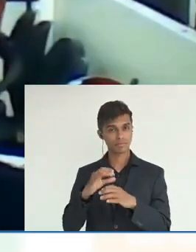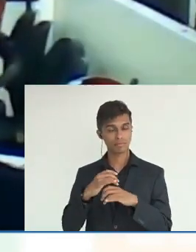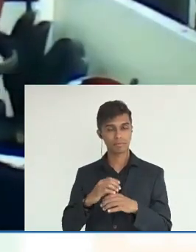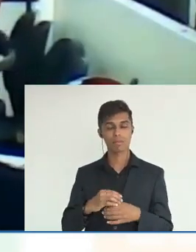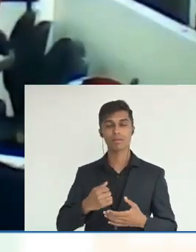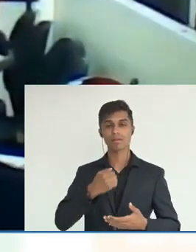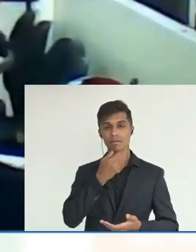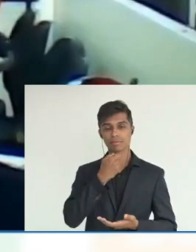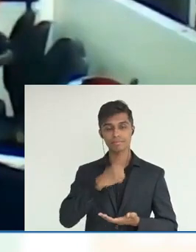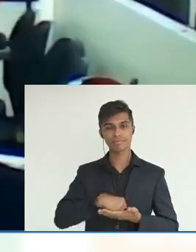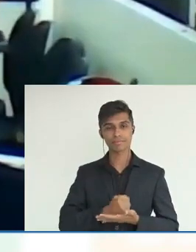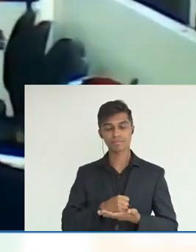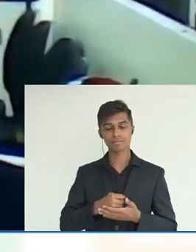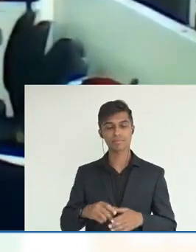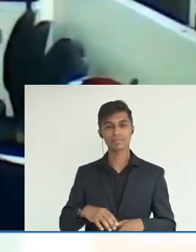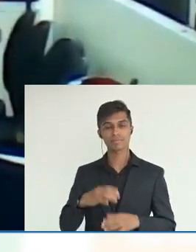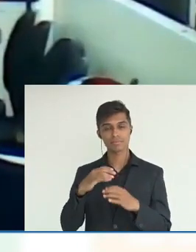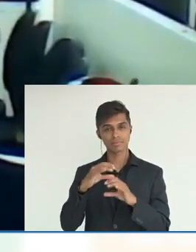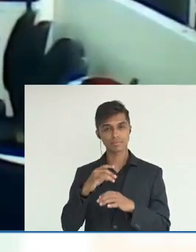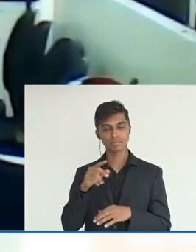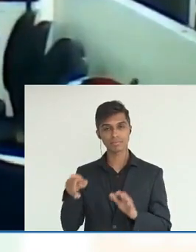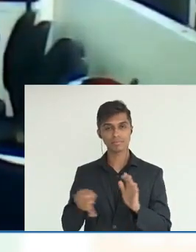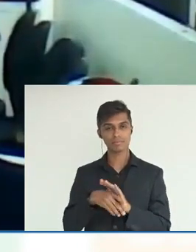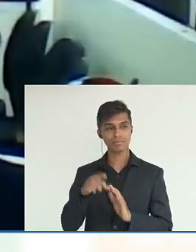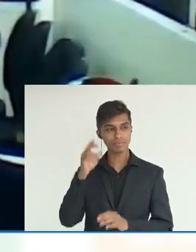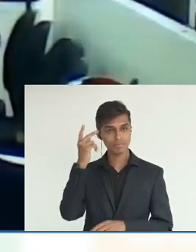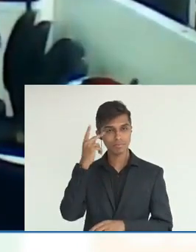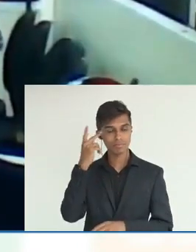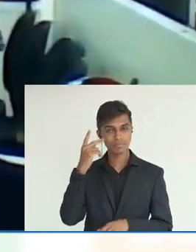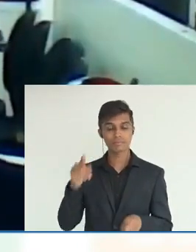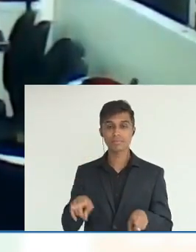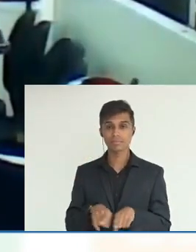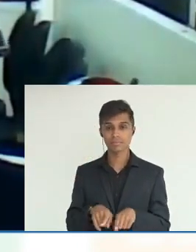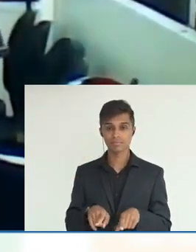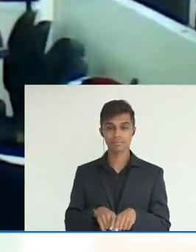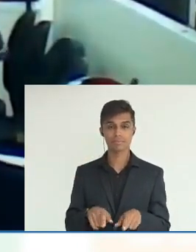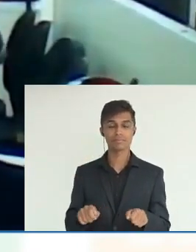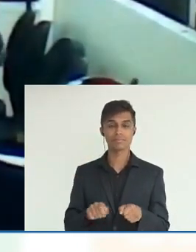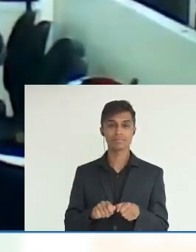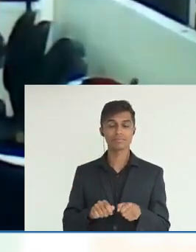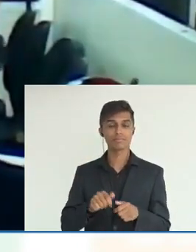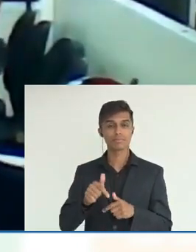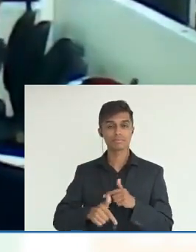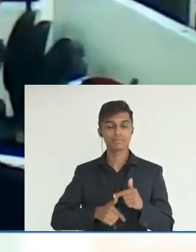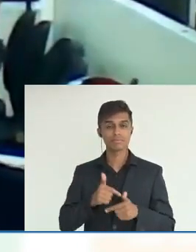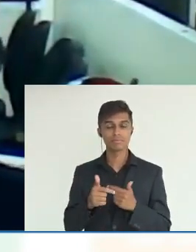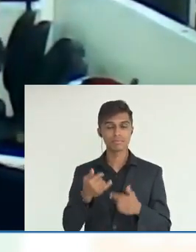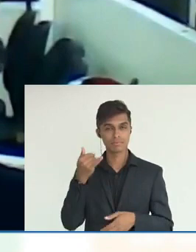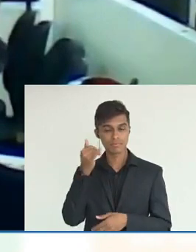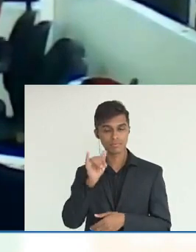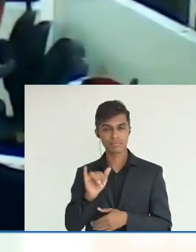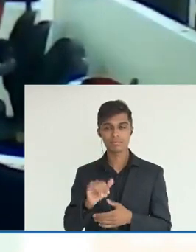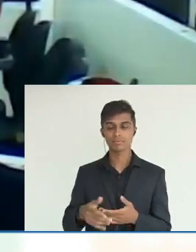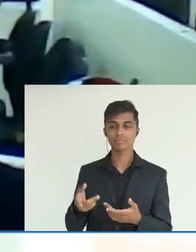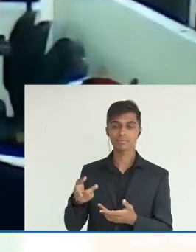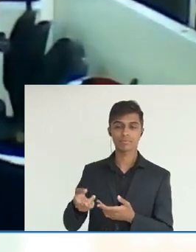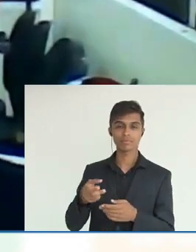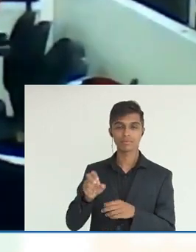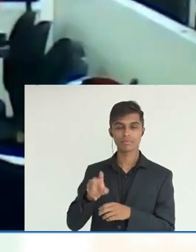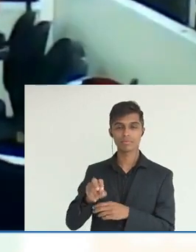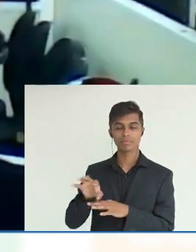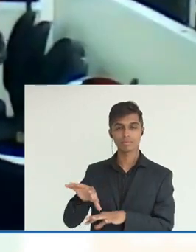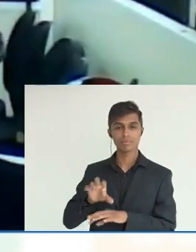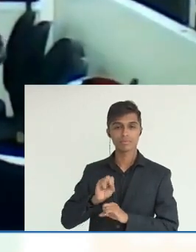da Universidade de São Paulo e atua no Programa Municipal de Prevenção e Controle de Intoxicações,